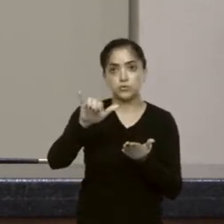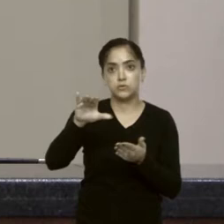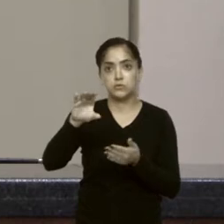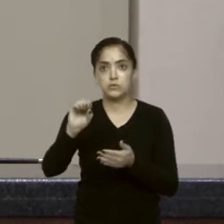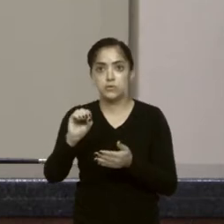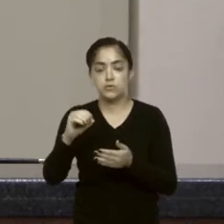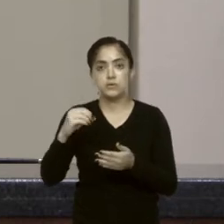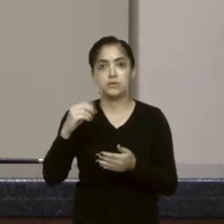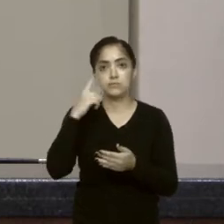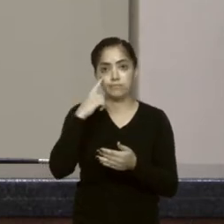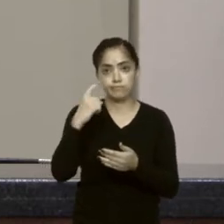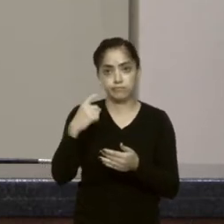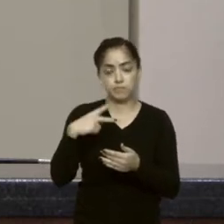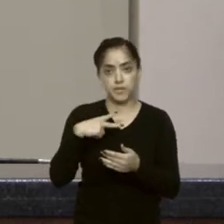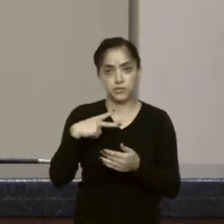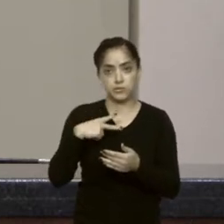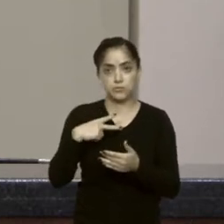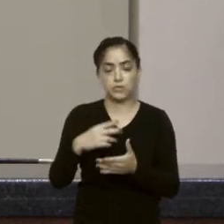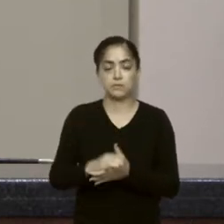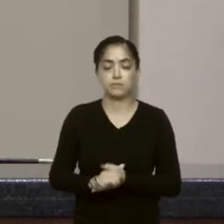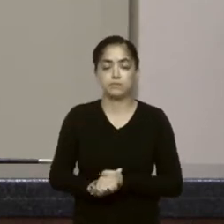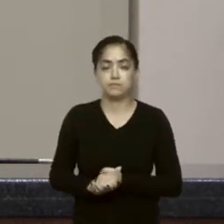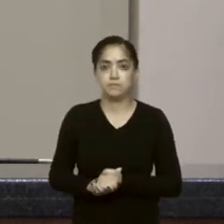de interesse particular.